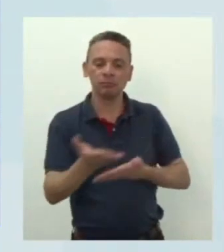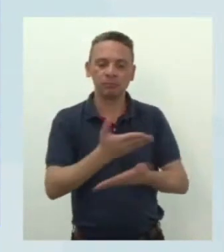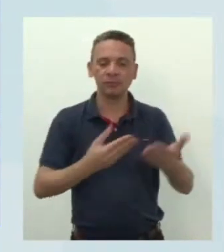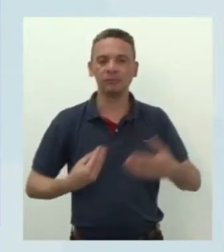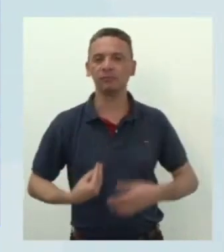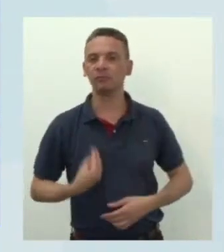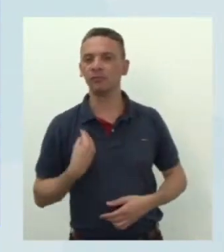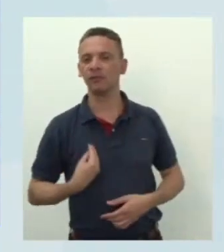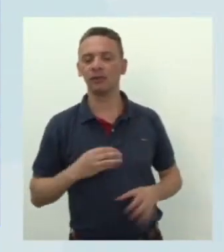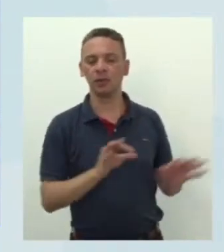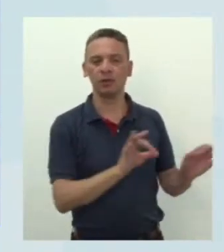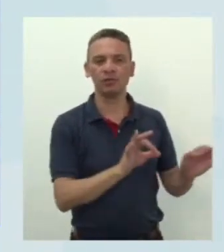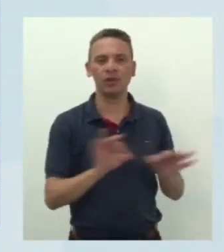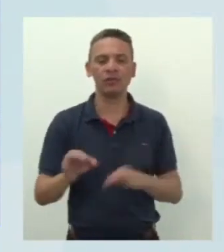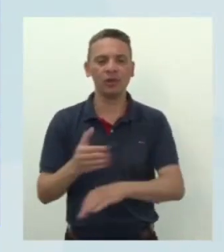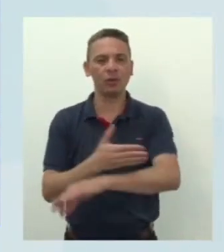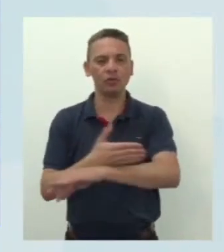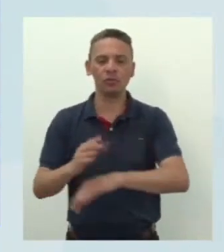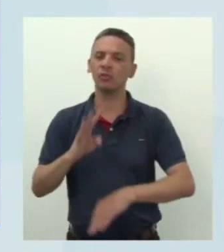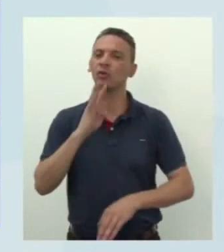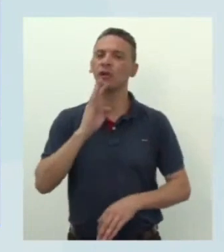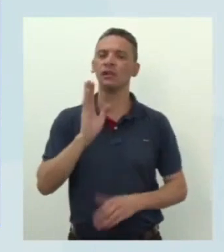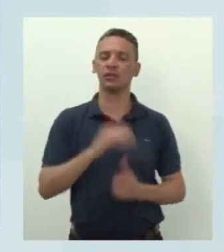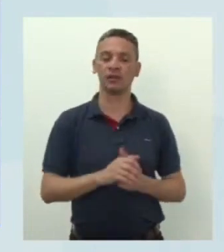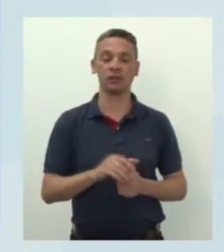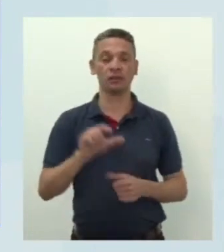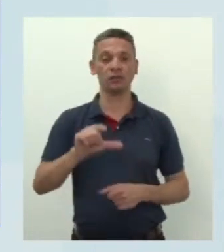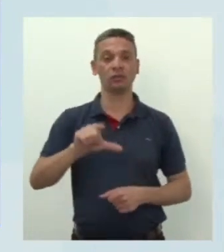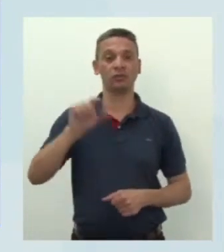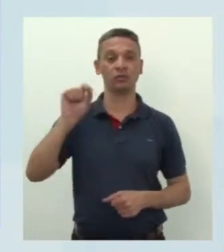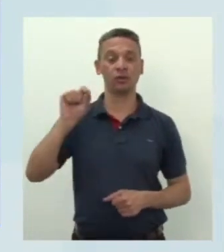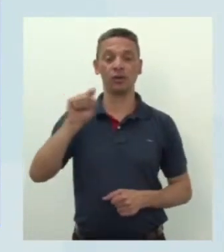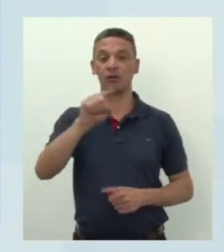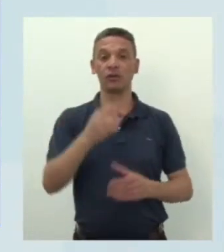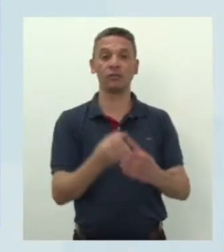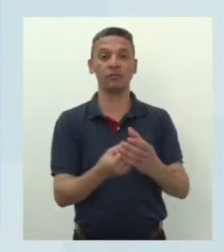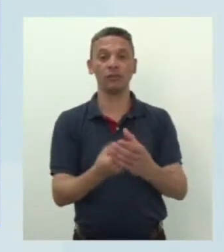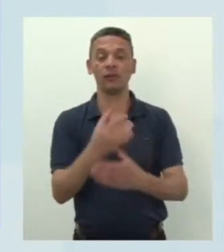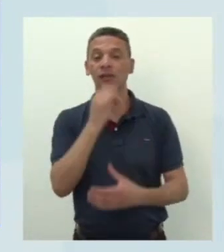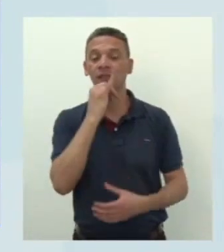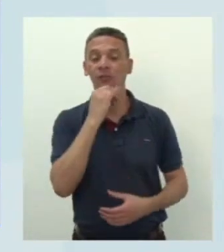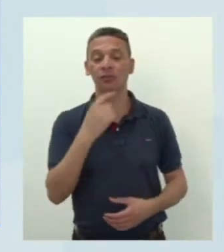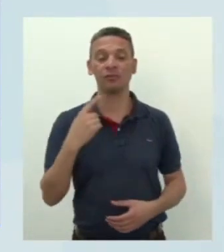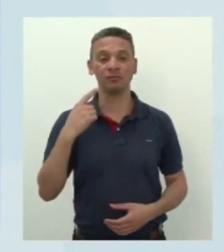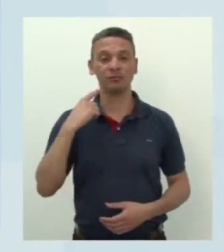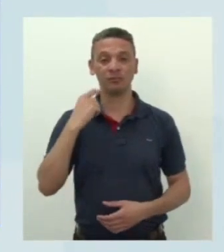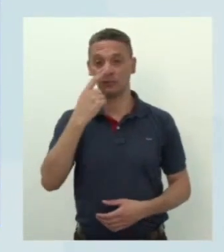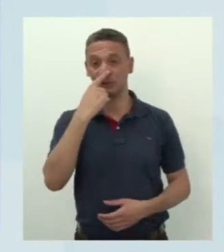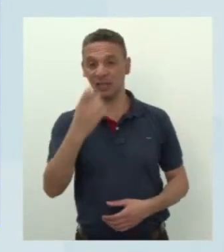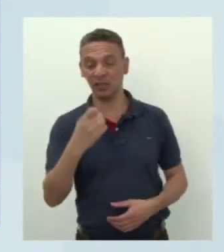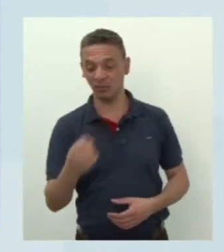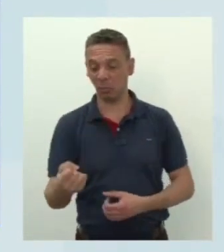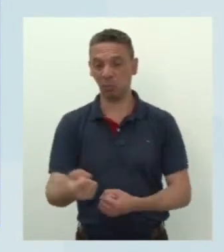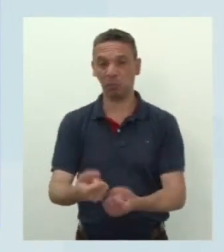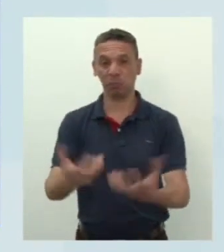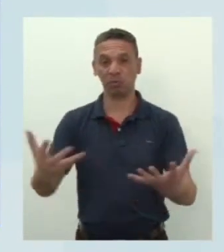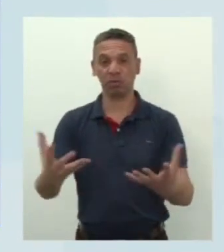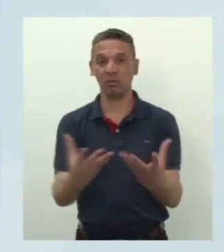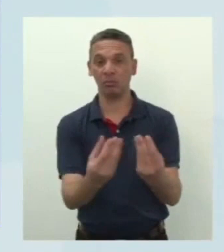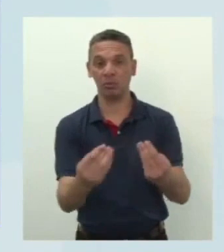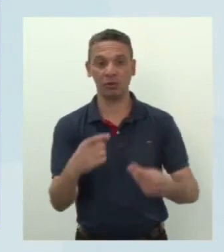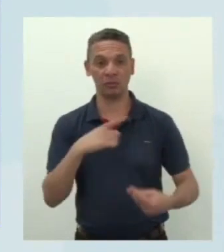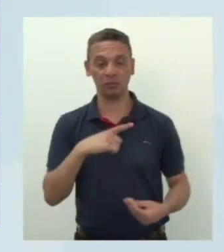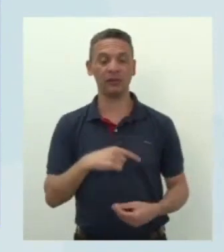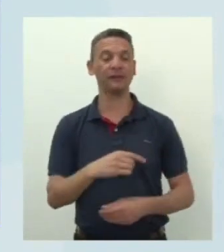seu cotidiano. No caso, nós escolhemos a produção de lixo, que é um exemplo bem do cotidiano